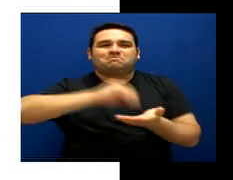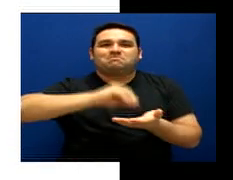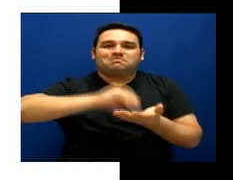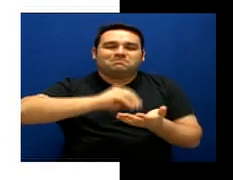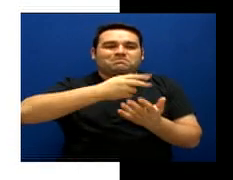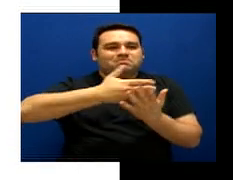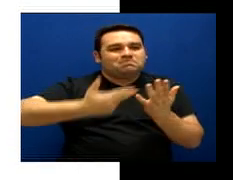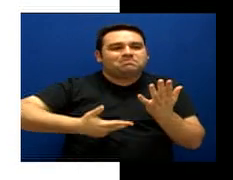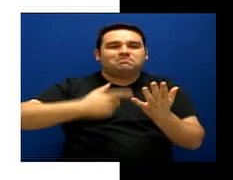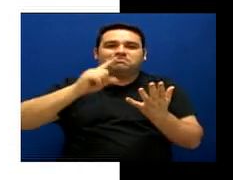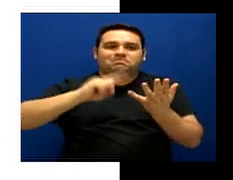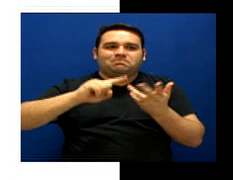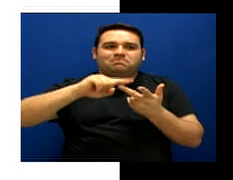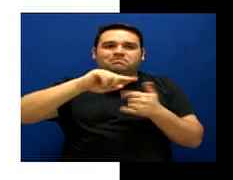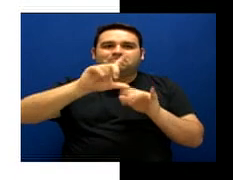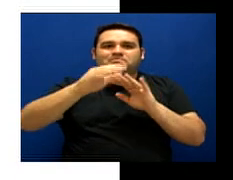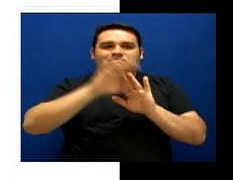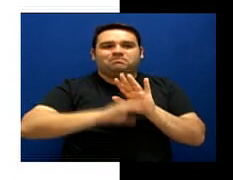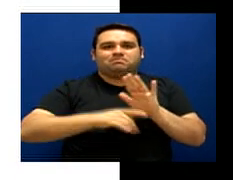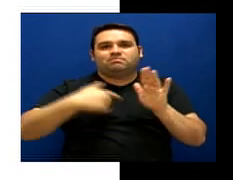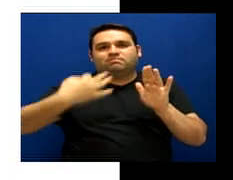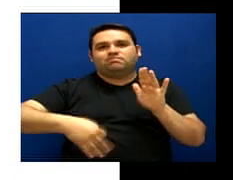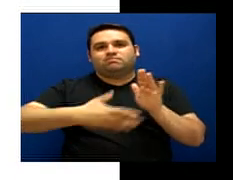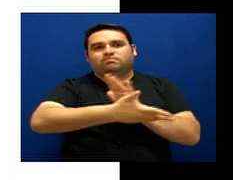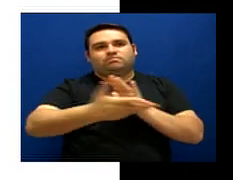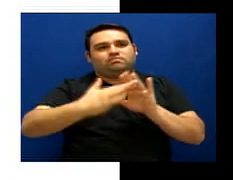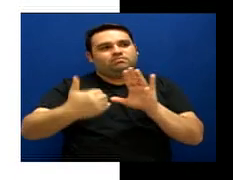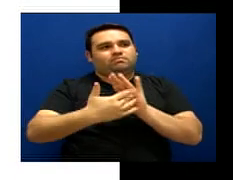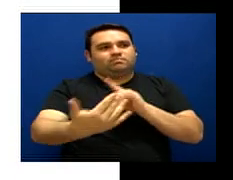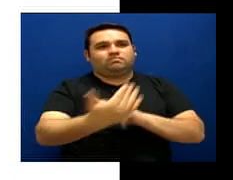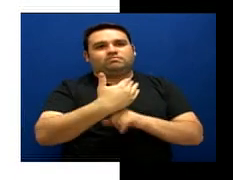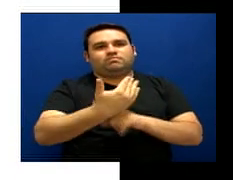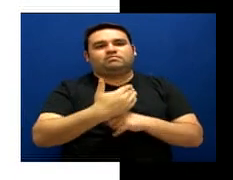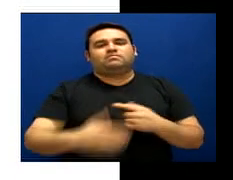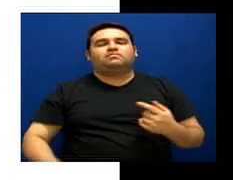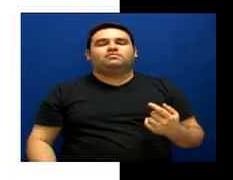faltando algum item nessa lista, tenho certeza que vocês complementarão.